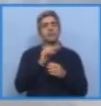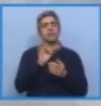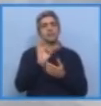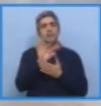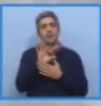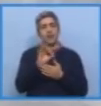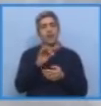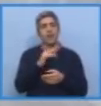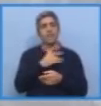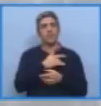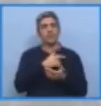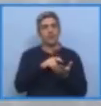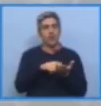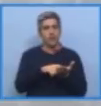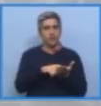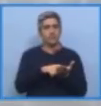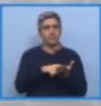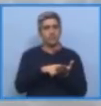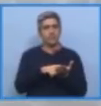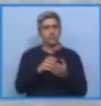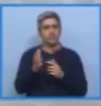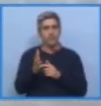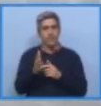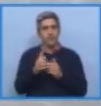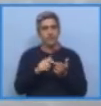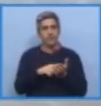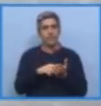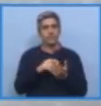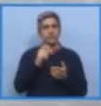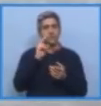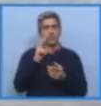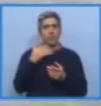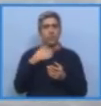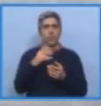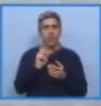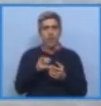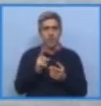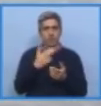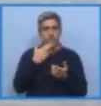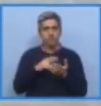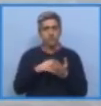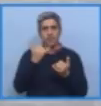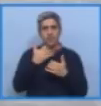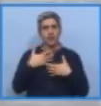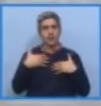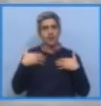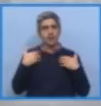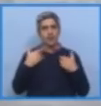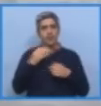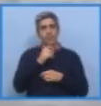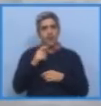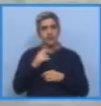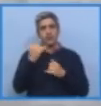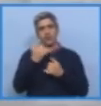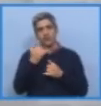suas chagas. E a partir daí, quando os discípulos o reconhecem, sentem uma enorme alegria, como diz no Evangelho. Por isso a paz e a